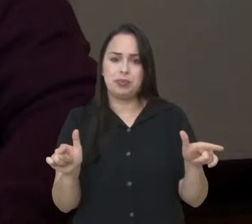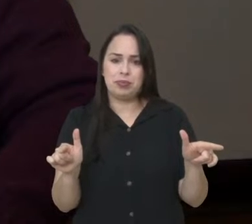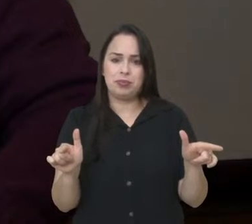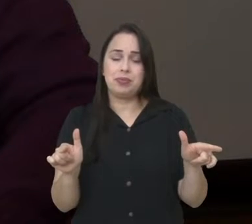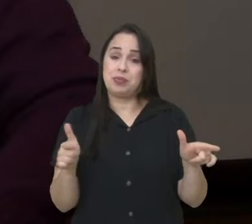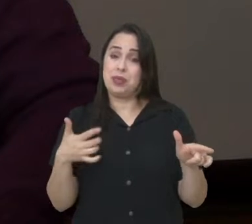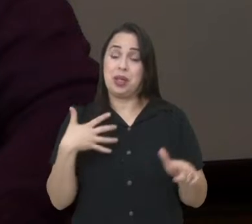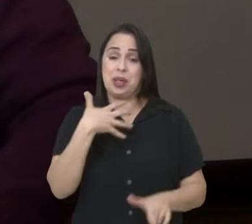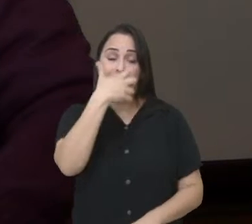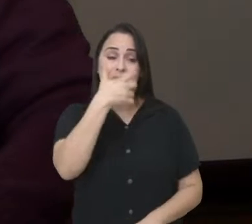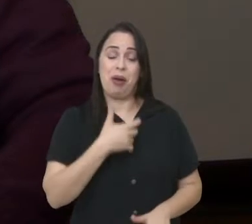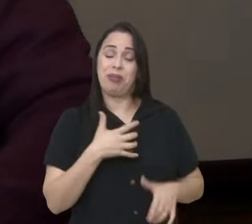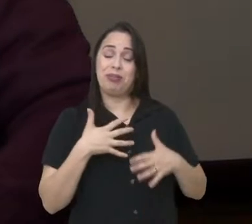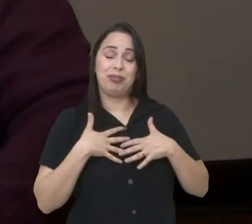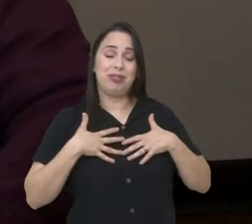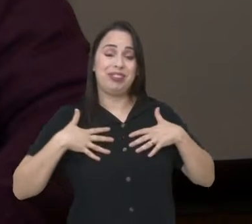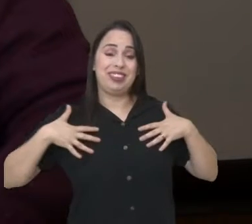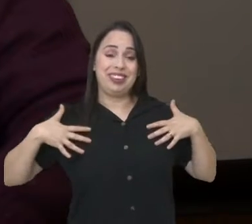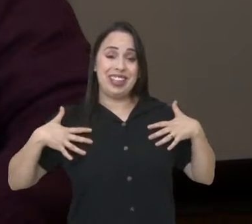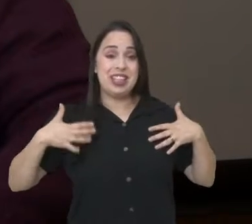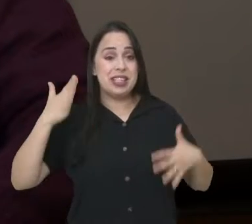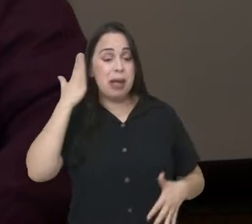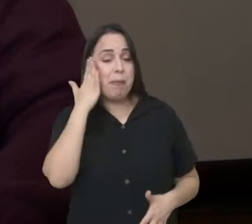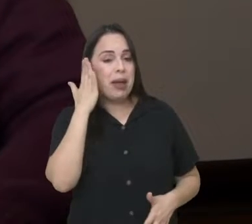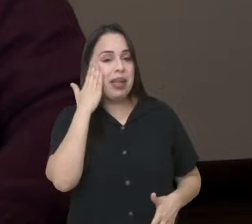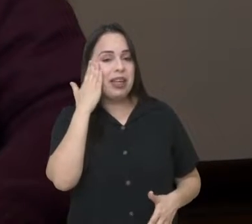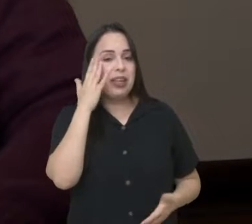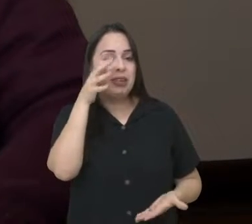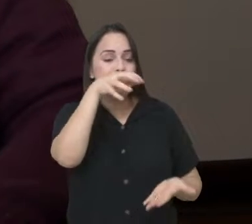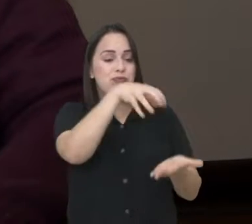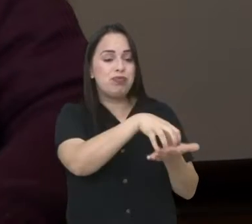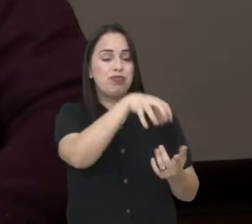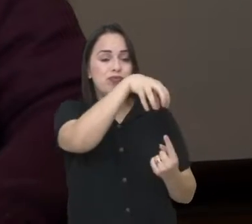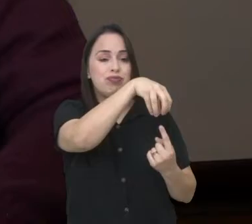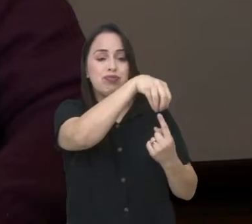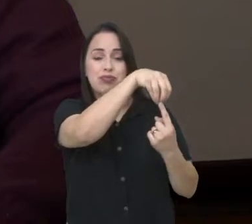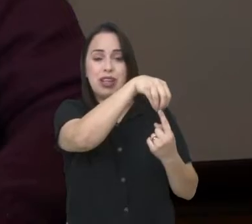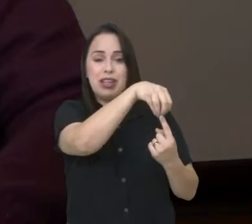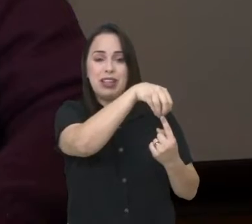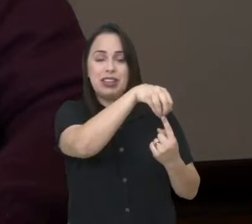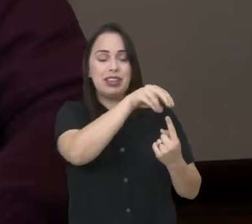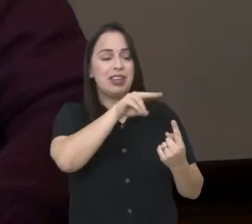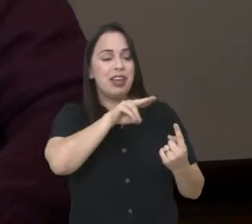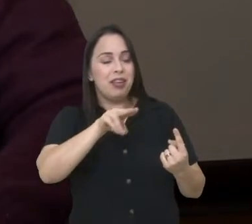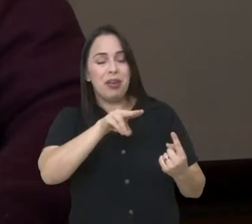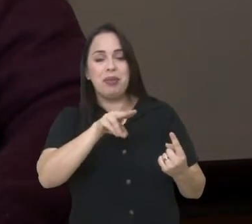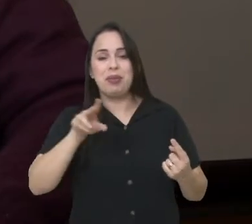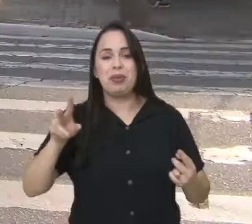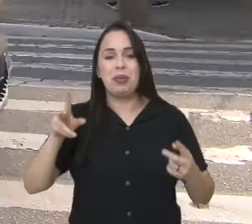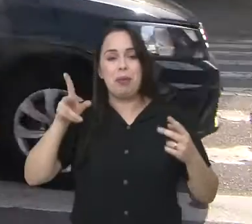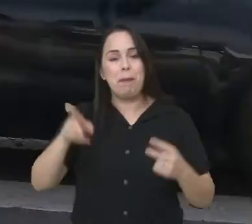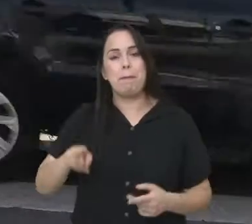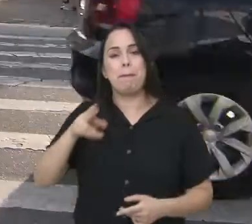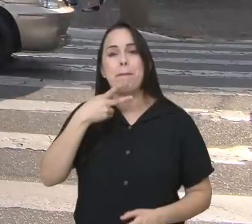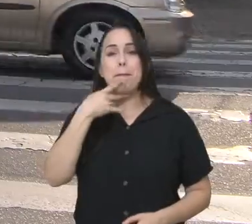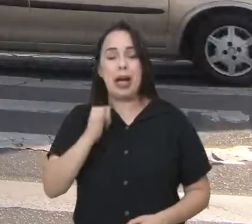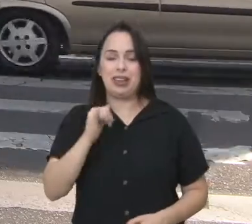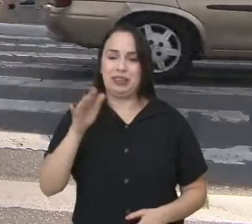E fiquei contente, muito feliz de saber que ele não ficou completamente esquecido.